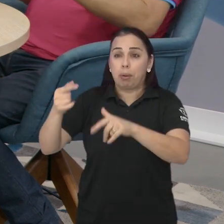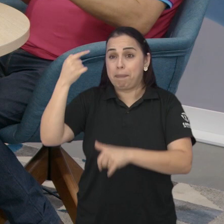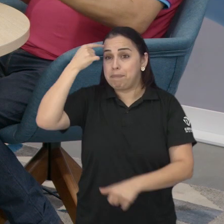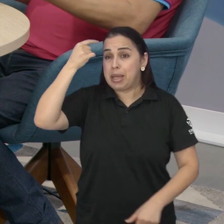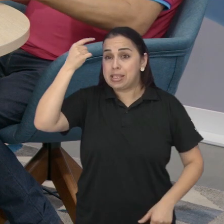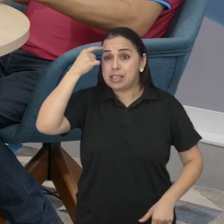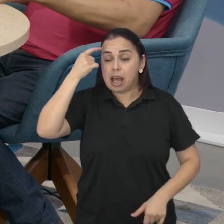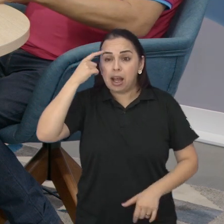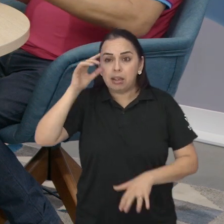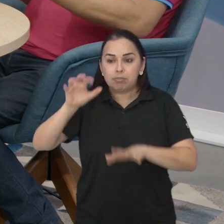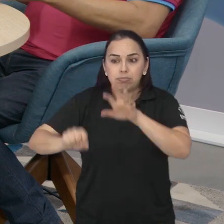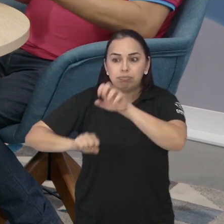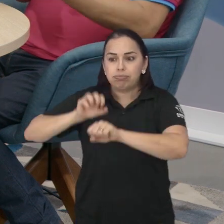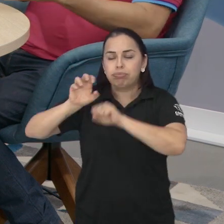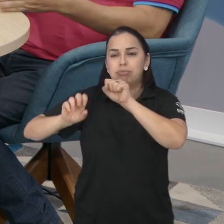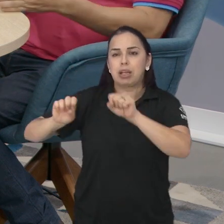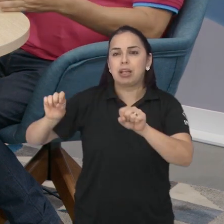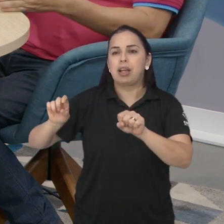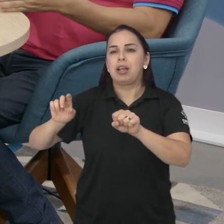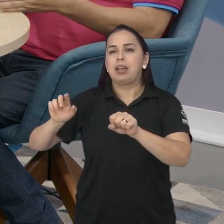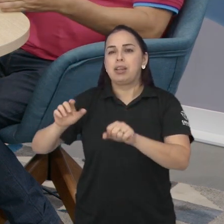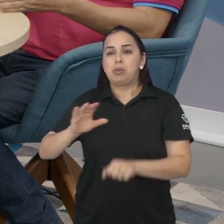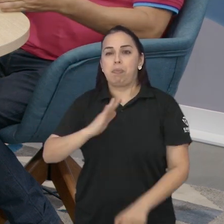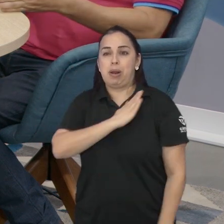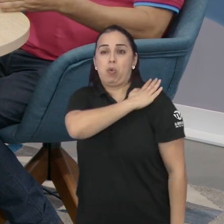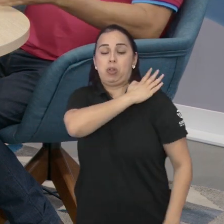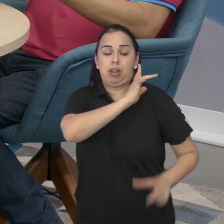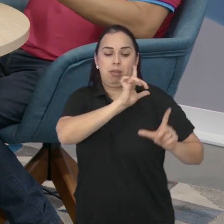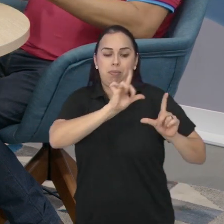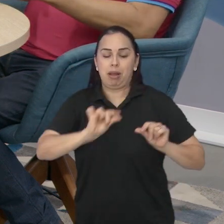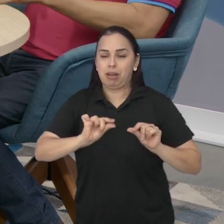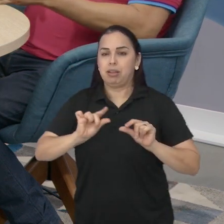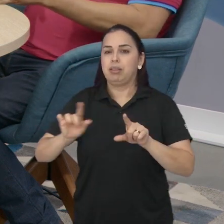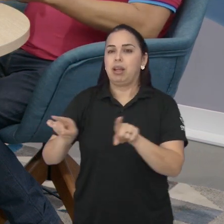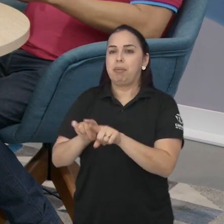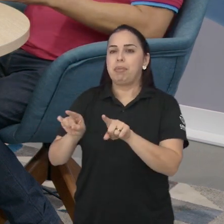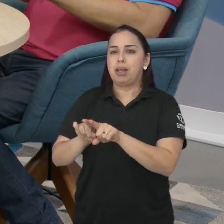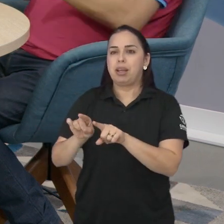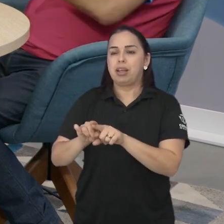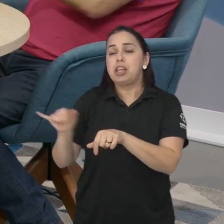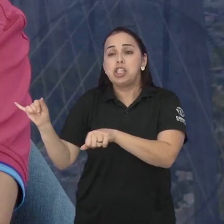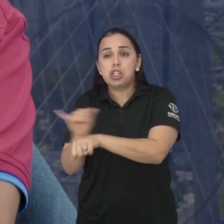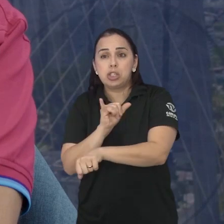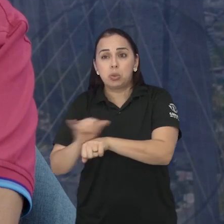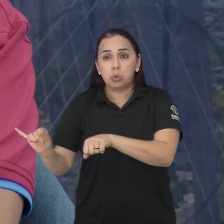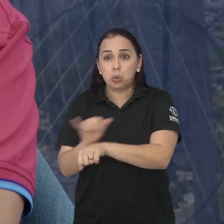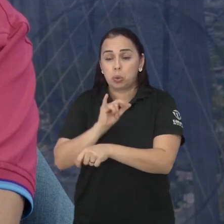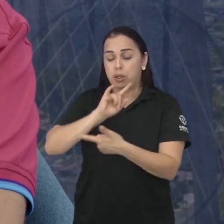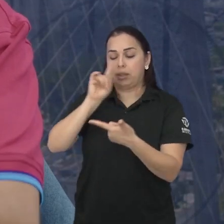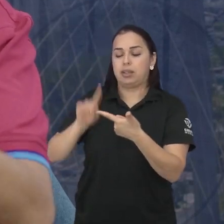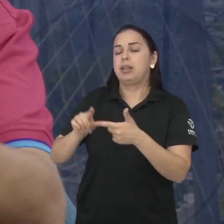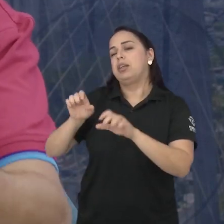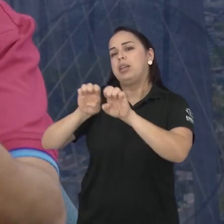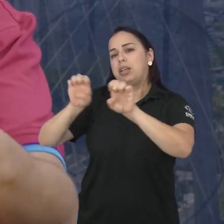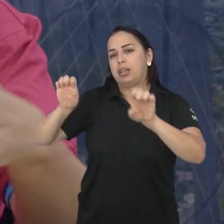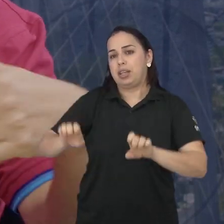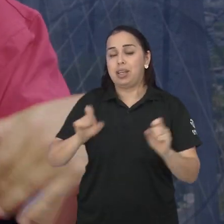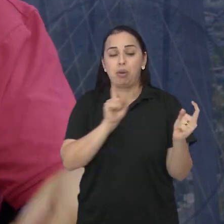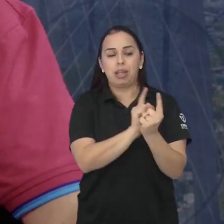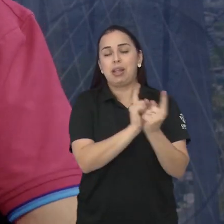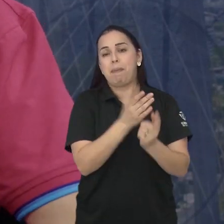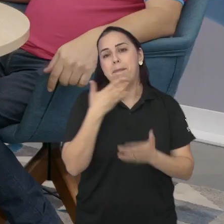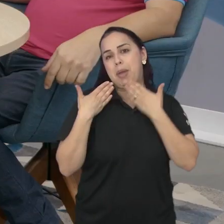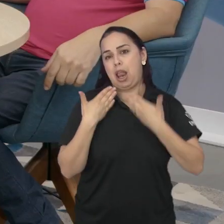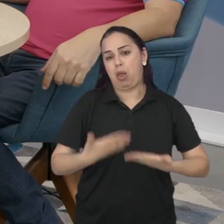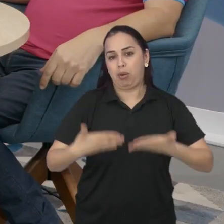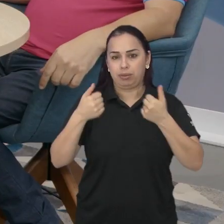gente busque formas de romper preconceitos, busque formas de estruturar serviços e atender melhor esse